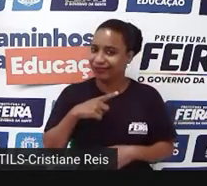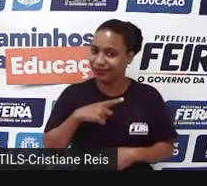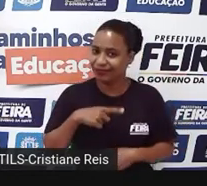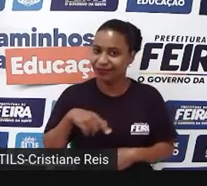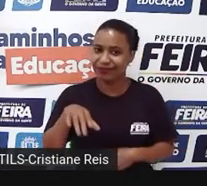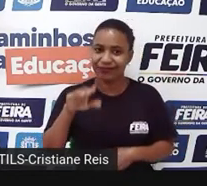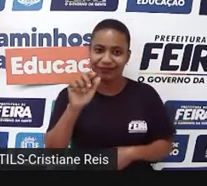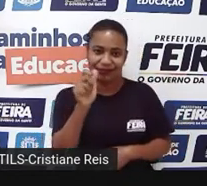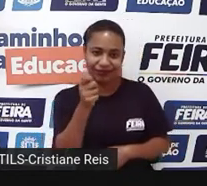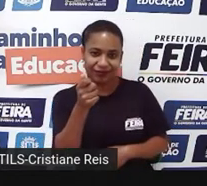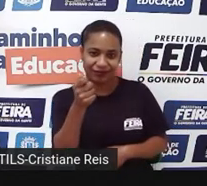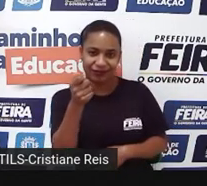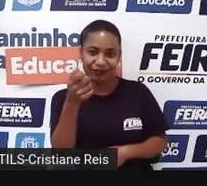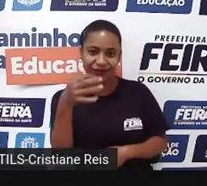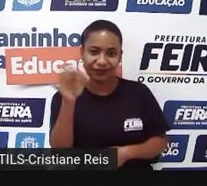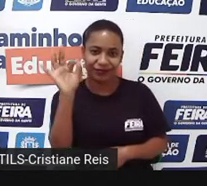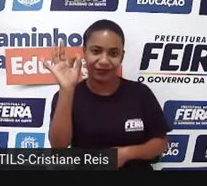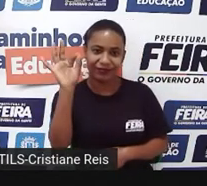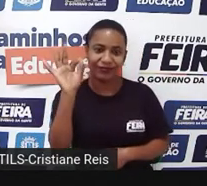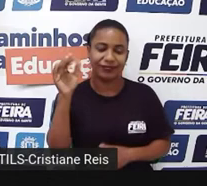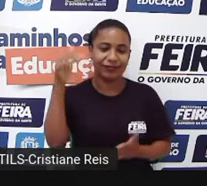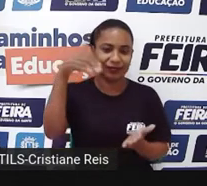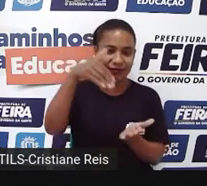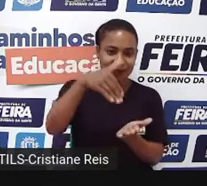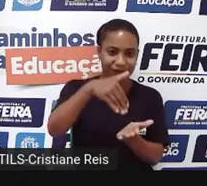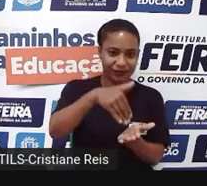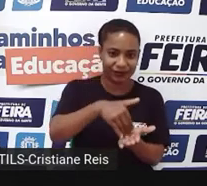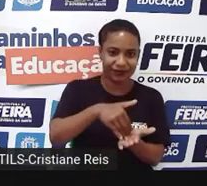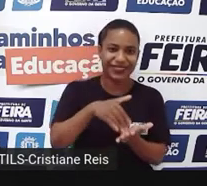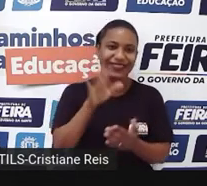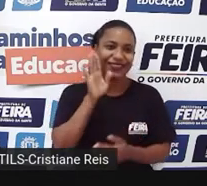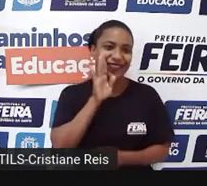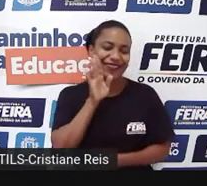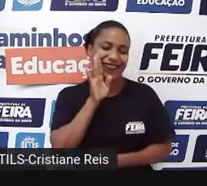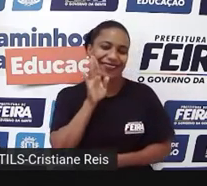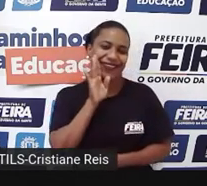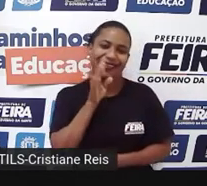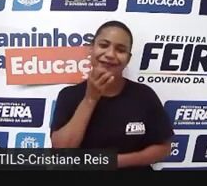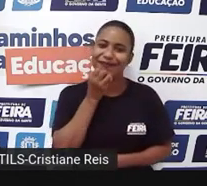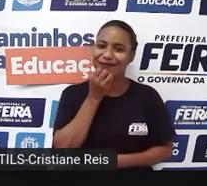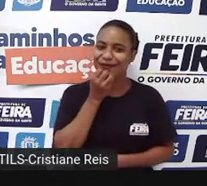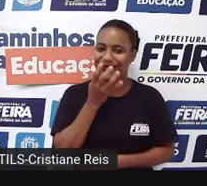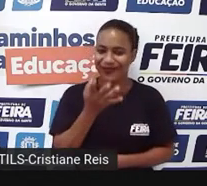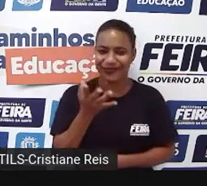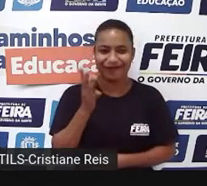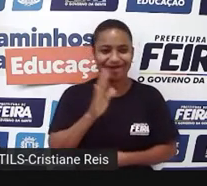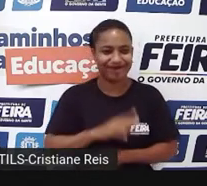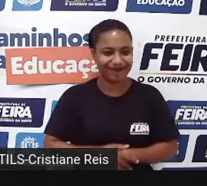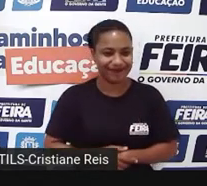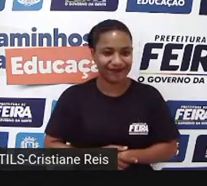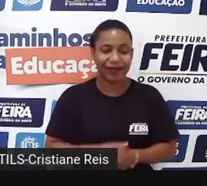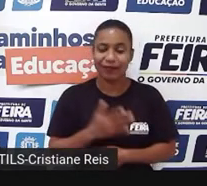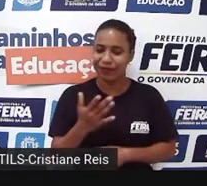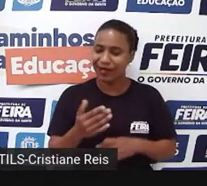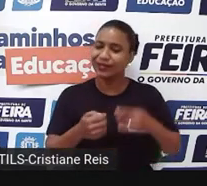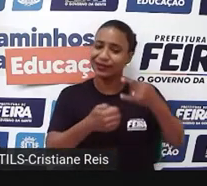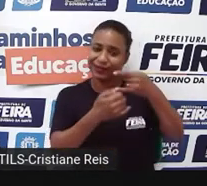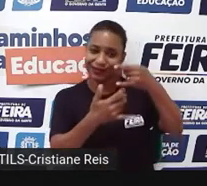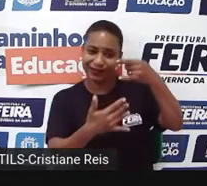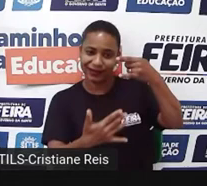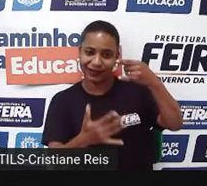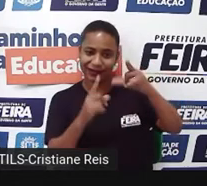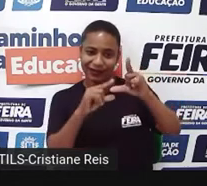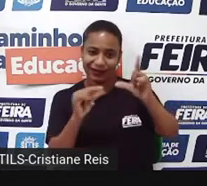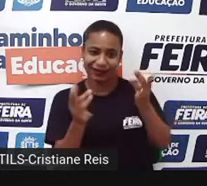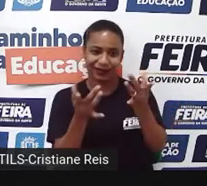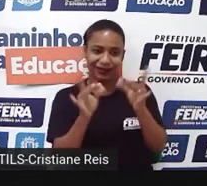And the last one, e o último, aí estava ficando tão legal, não é? Mas enfim, fica lá disponível para vocês praticarem um